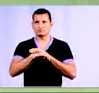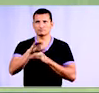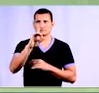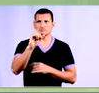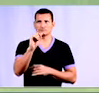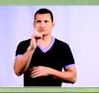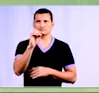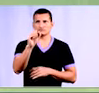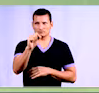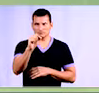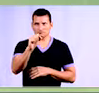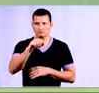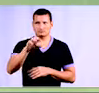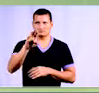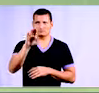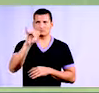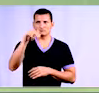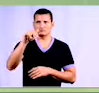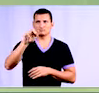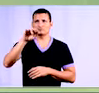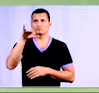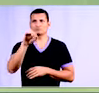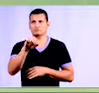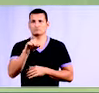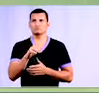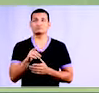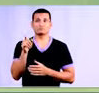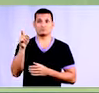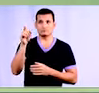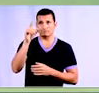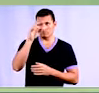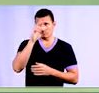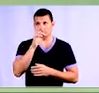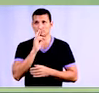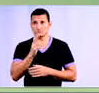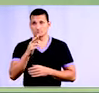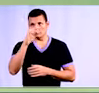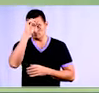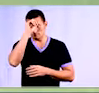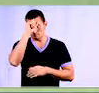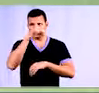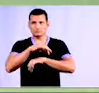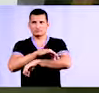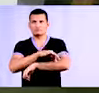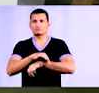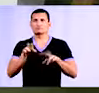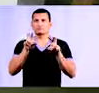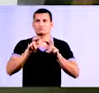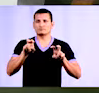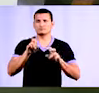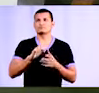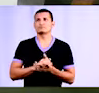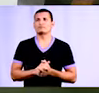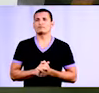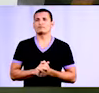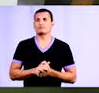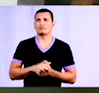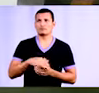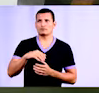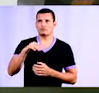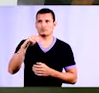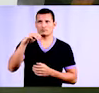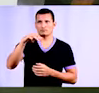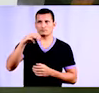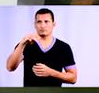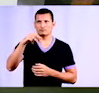ela respondeu é realmente o que aprendeu lá em arquitetura de computador, não é isso? Exatamente. A memória principal, na realidade, é somente